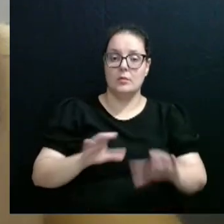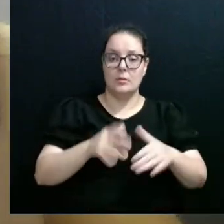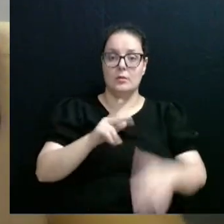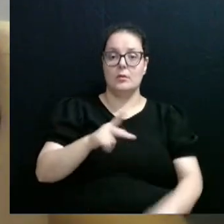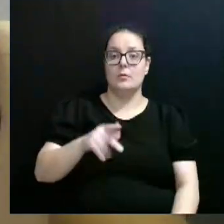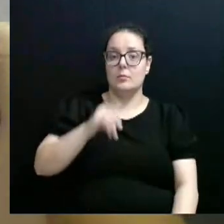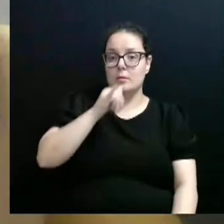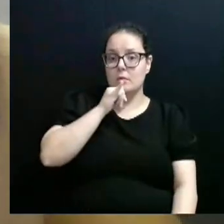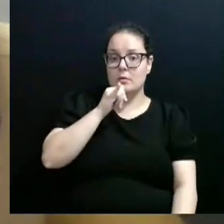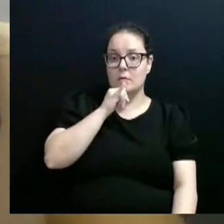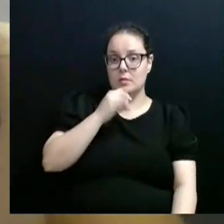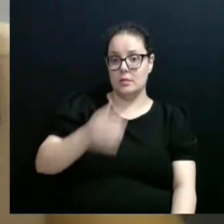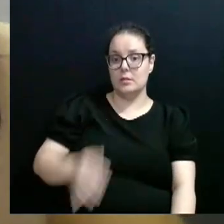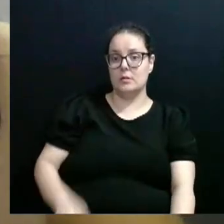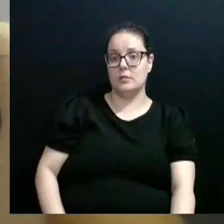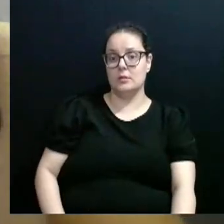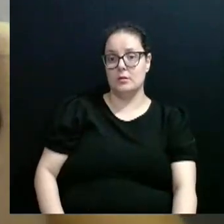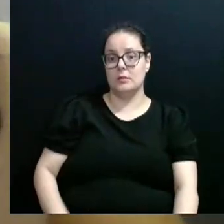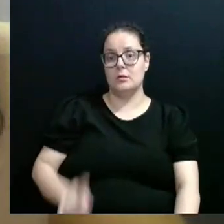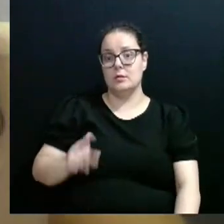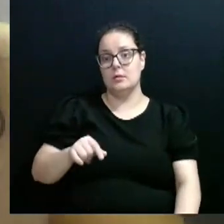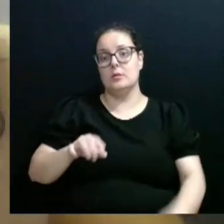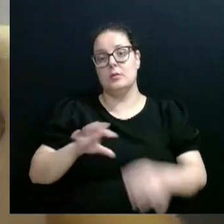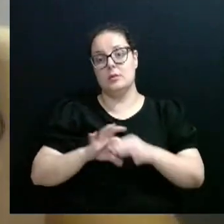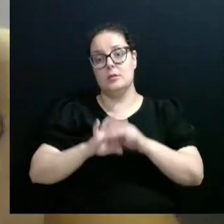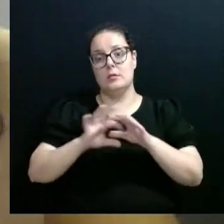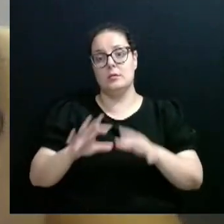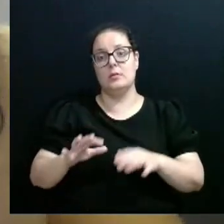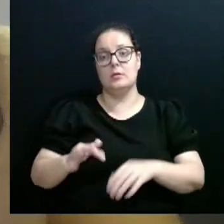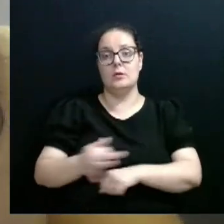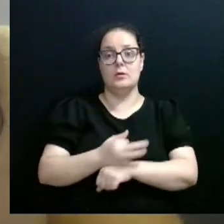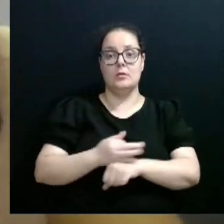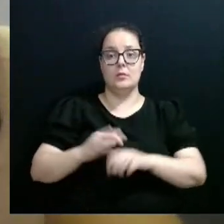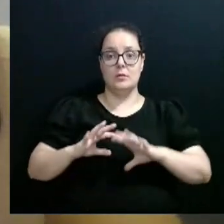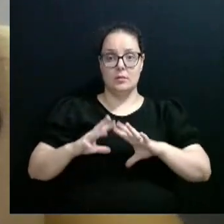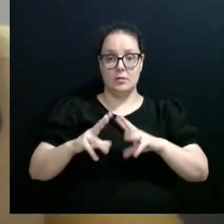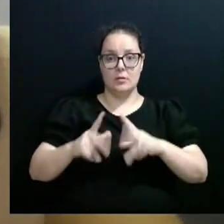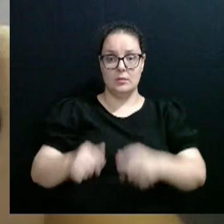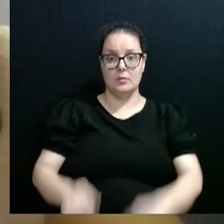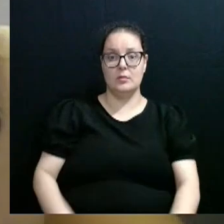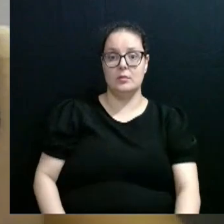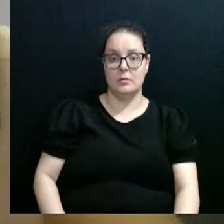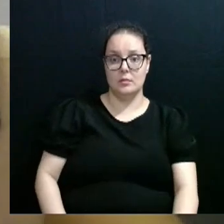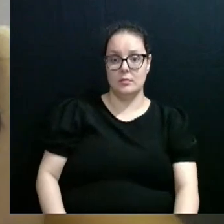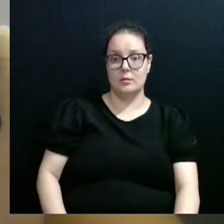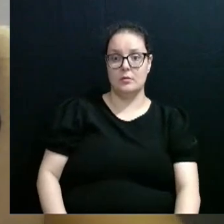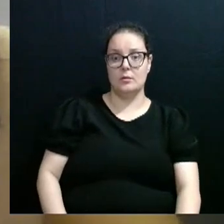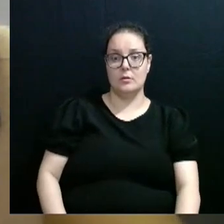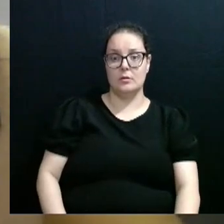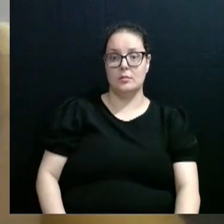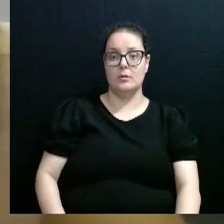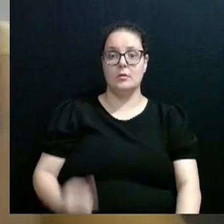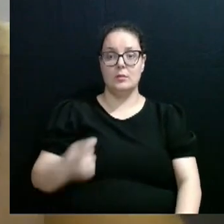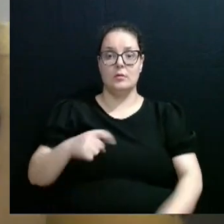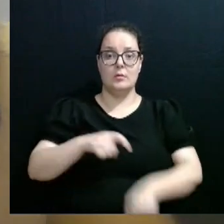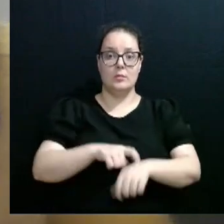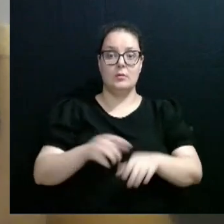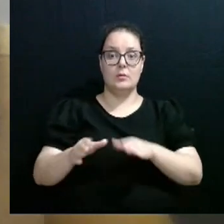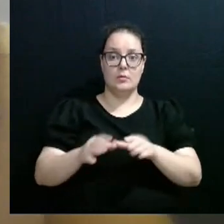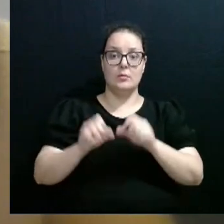é que são concedidos, né, as férias coletivas, mas porque é o único período em que eles podem conceder,